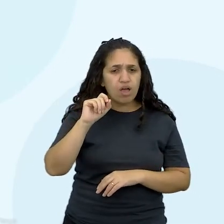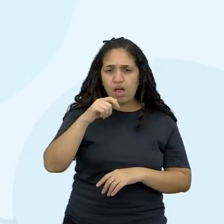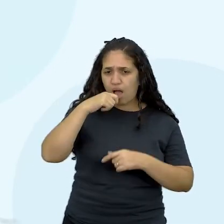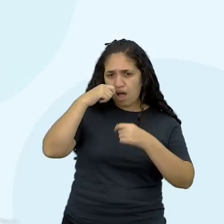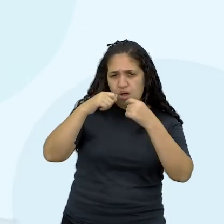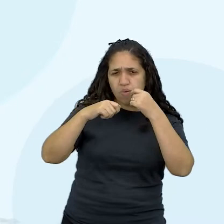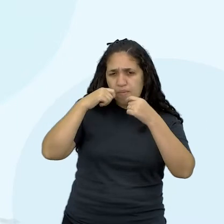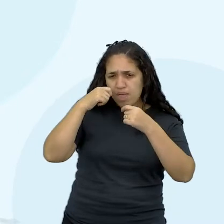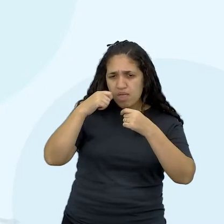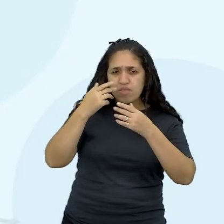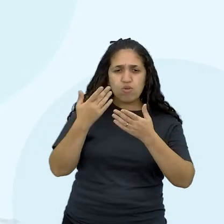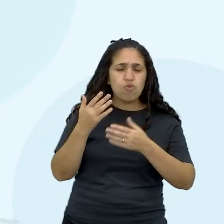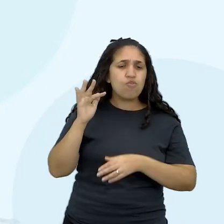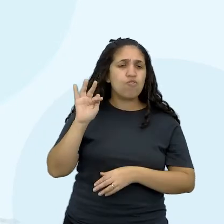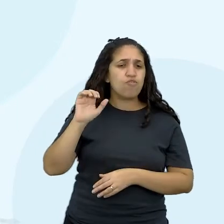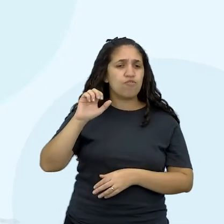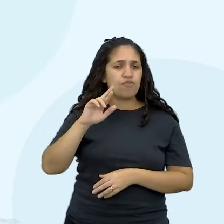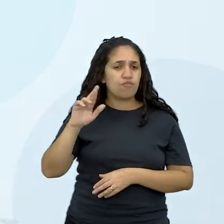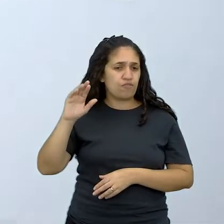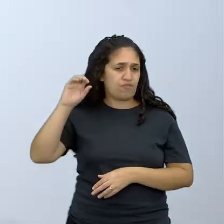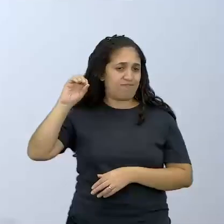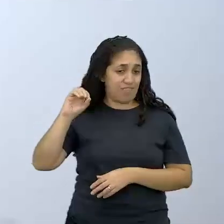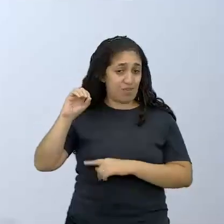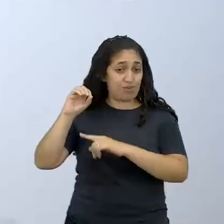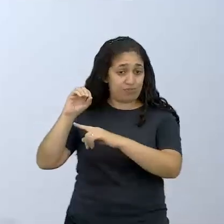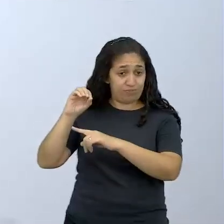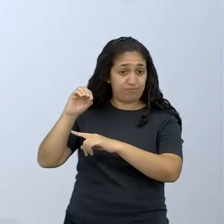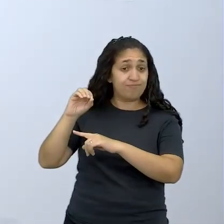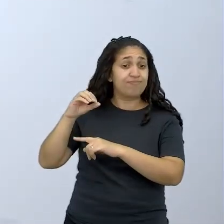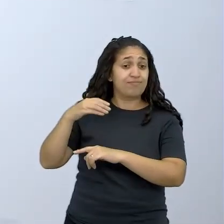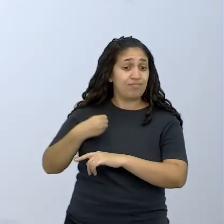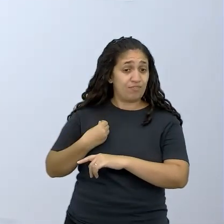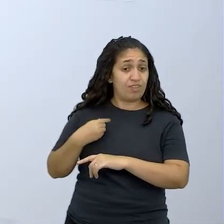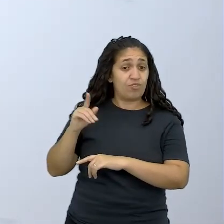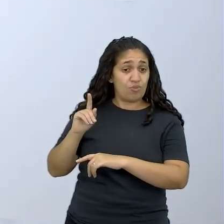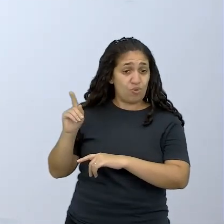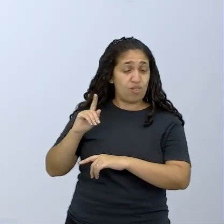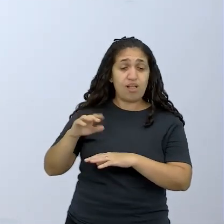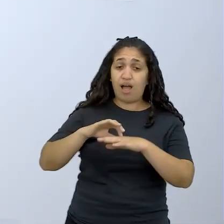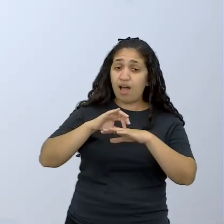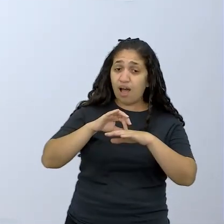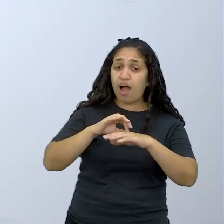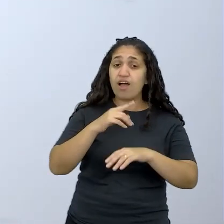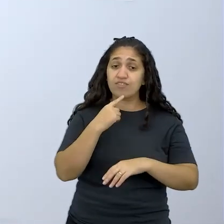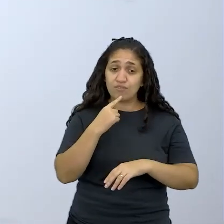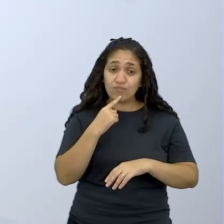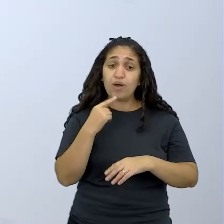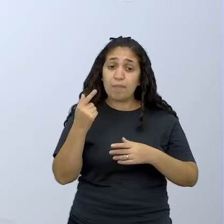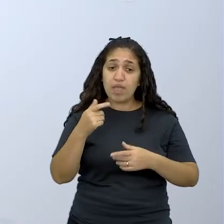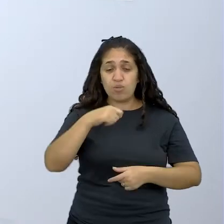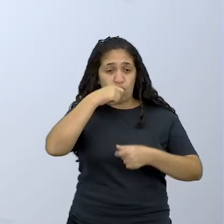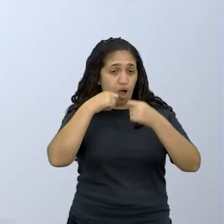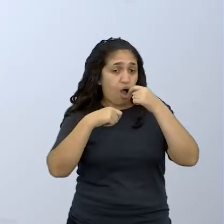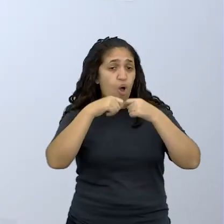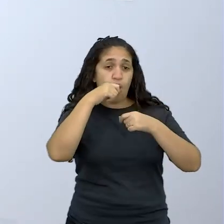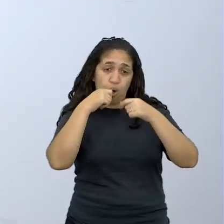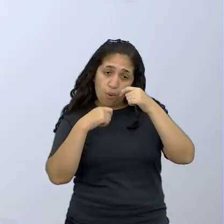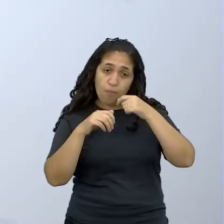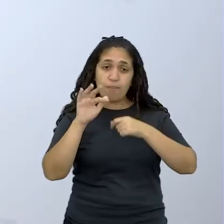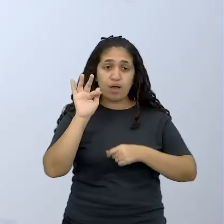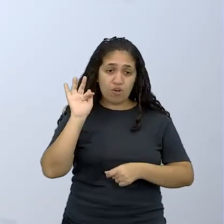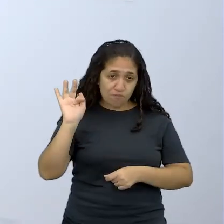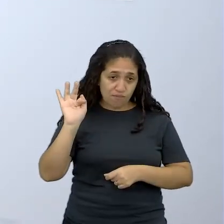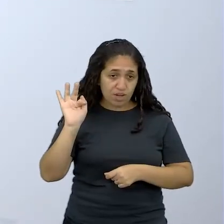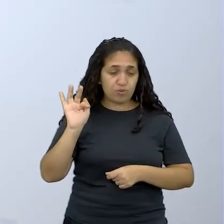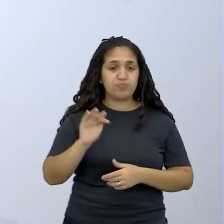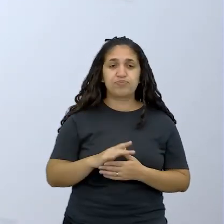de ferro, né? Porque está presente aí nas carnes vermelhas. Com a ingestão de ferro, né?